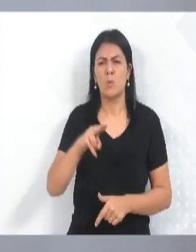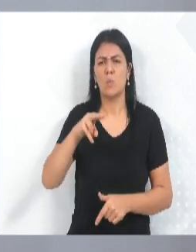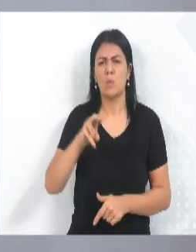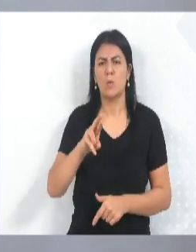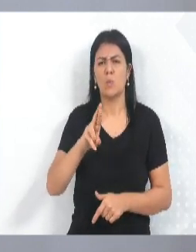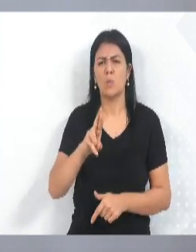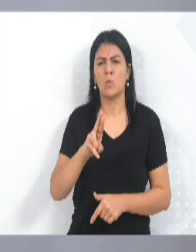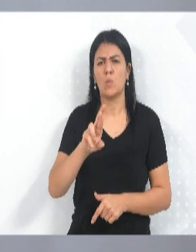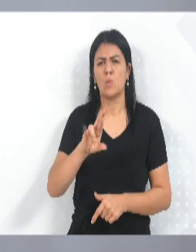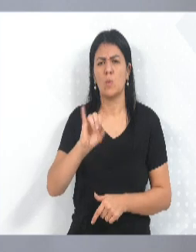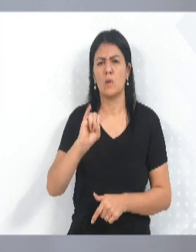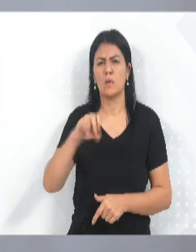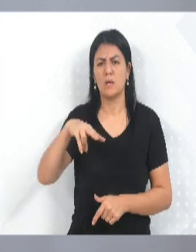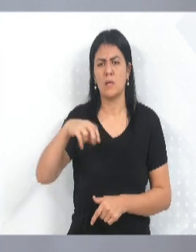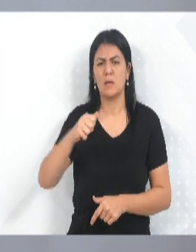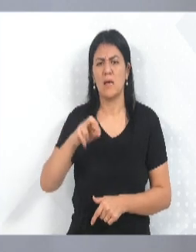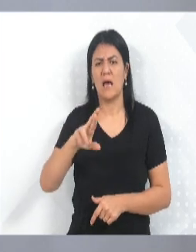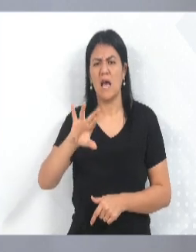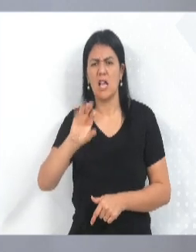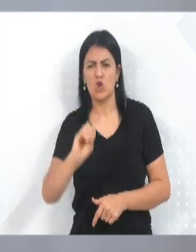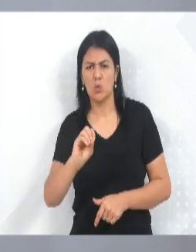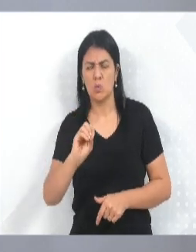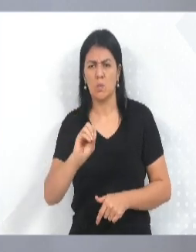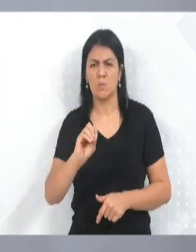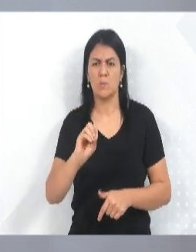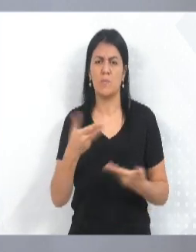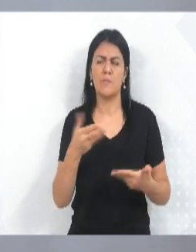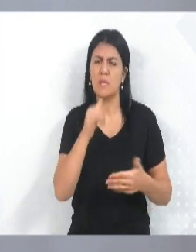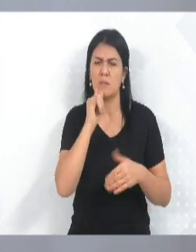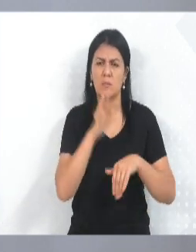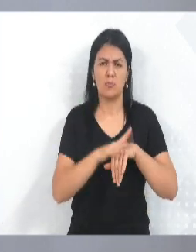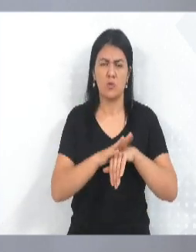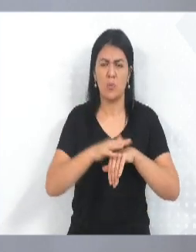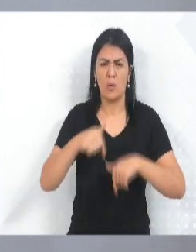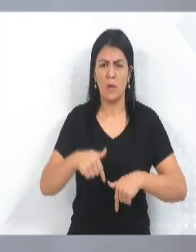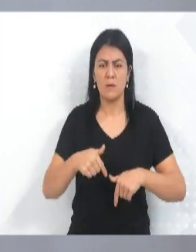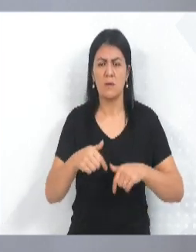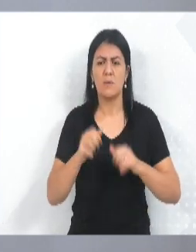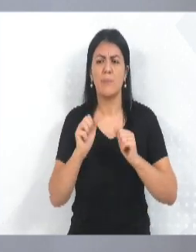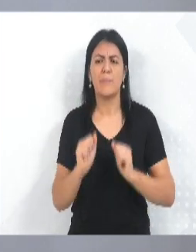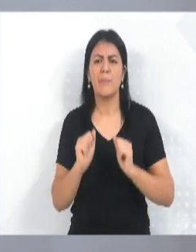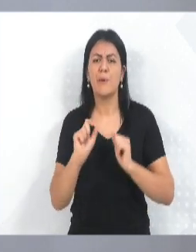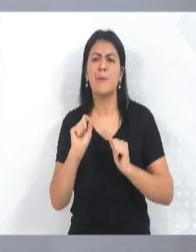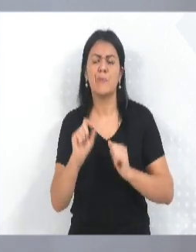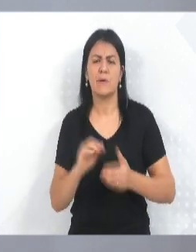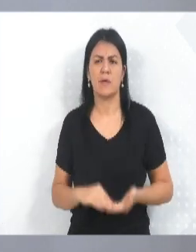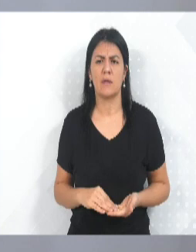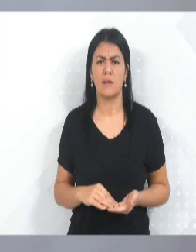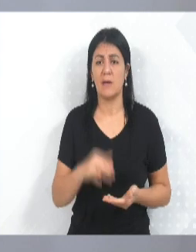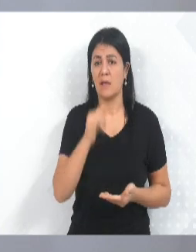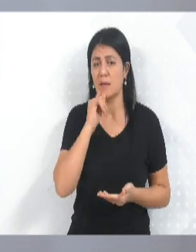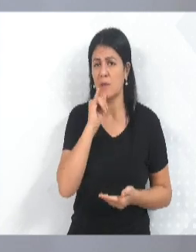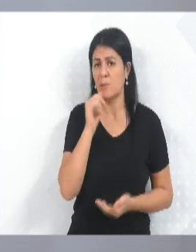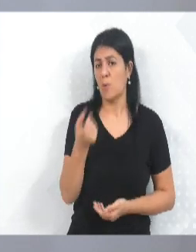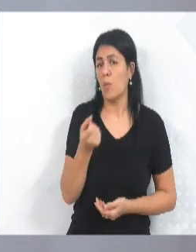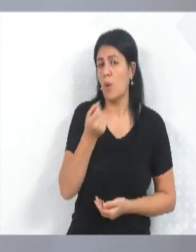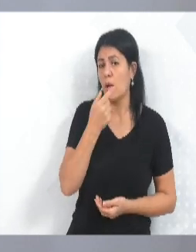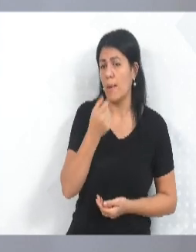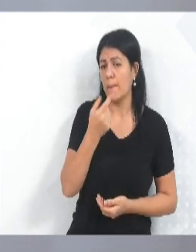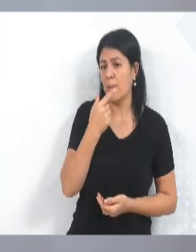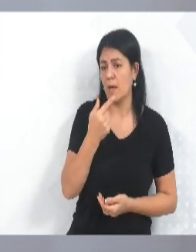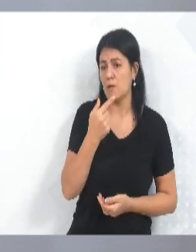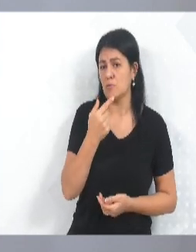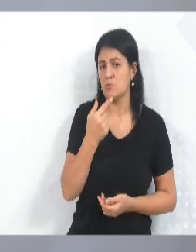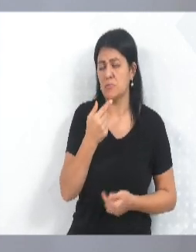drogas de primeiro e segundo escolha quer dizer aquelas drogas que seriam mais comuns você tratar você não